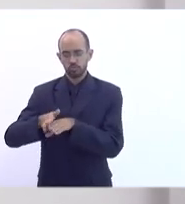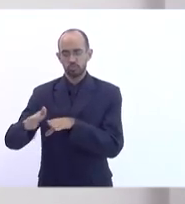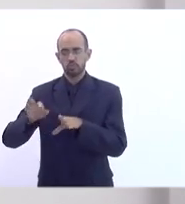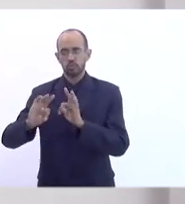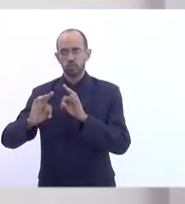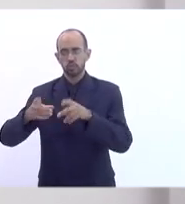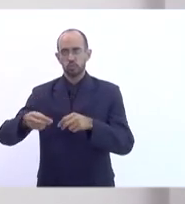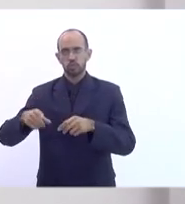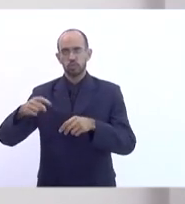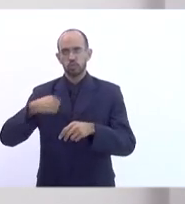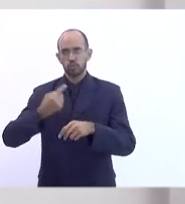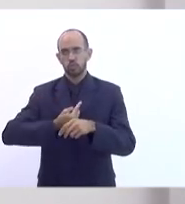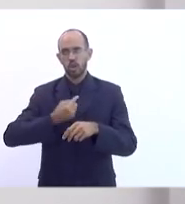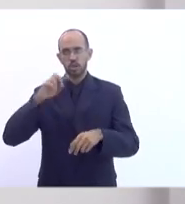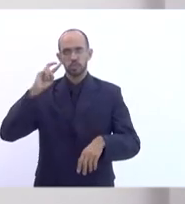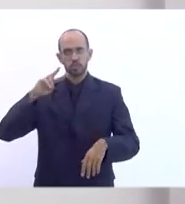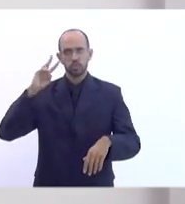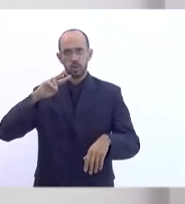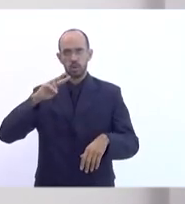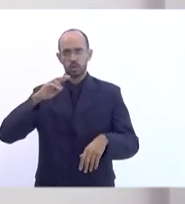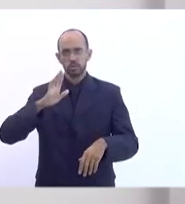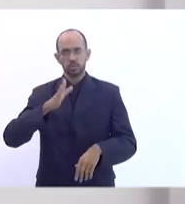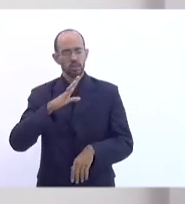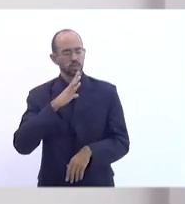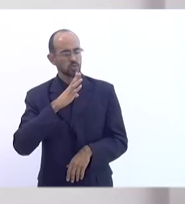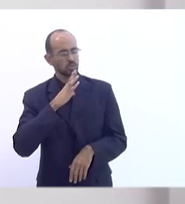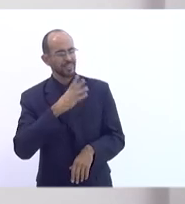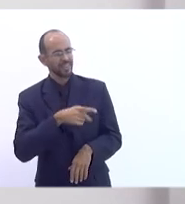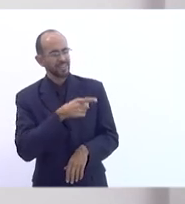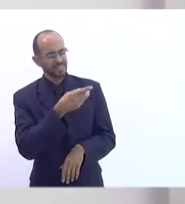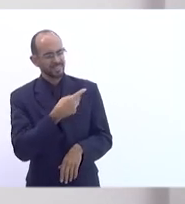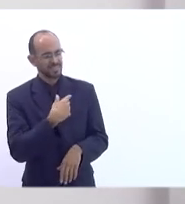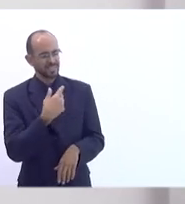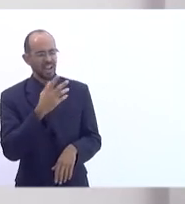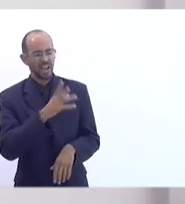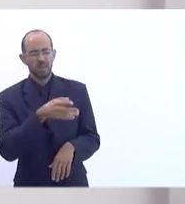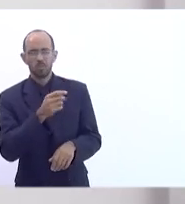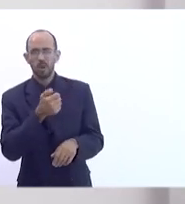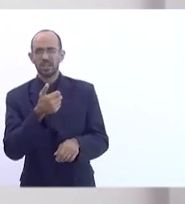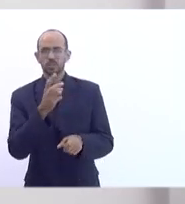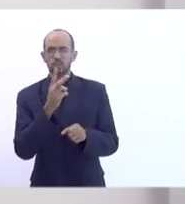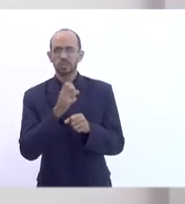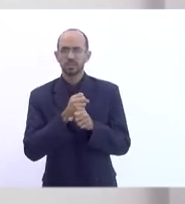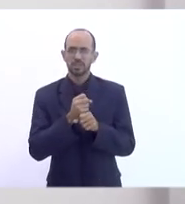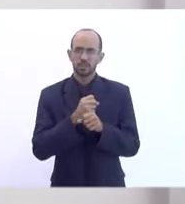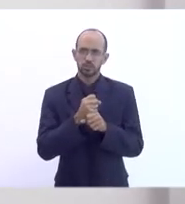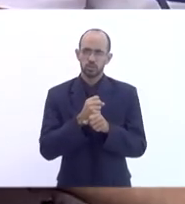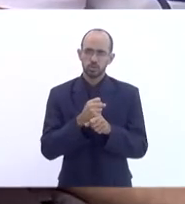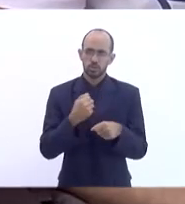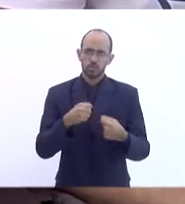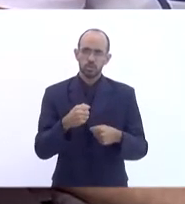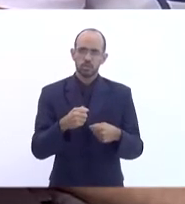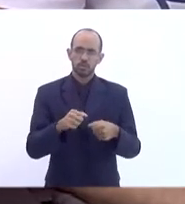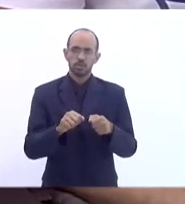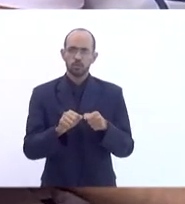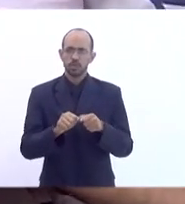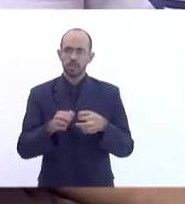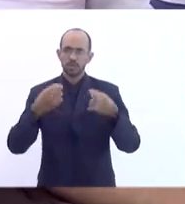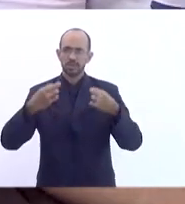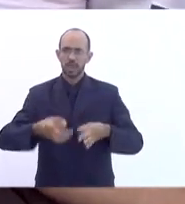contudo toda nossa história nós nos conhecemos há quase dois anos a gente tem que destruir de forma a fazer justiça para vocês